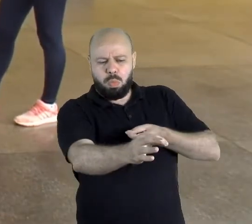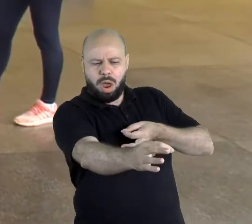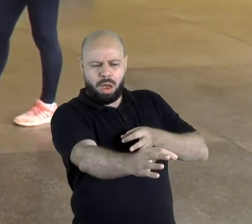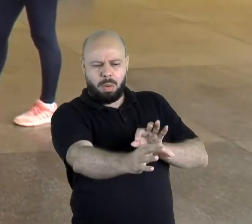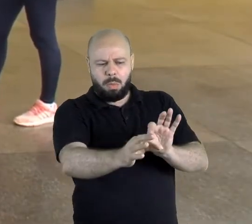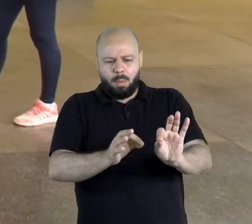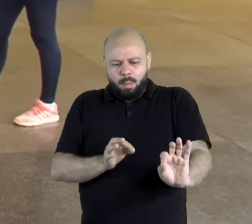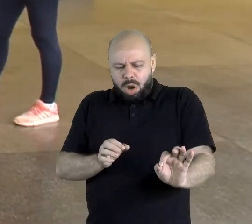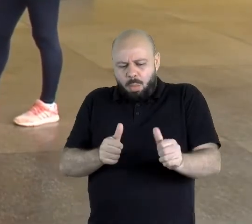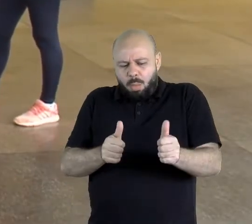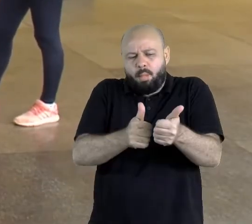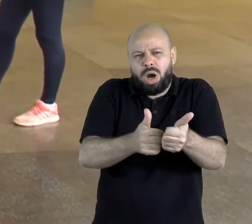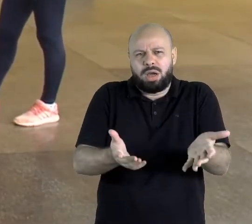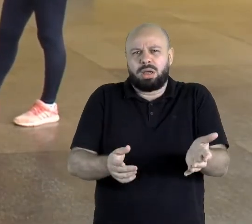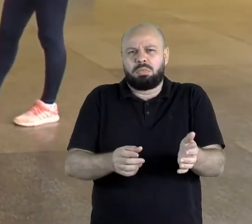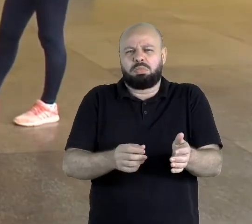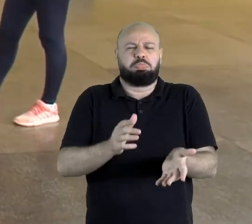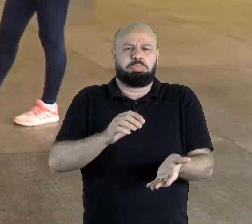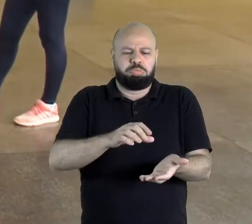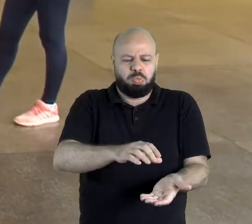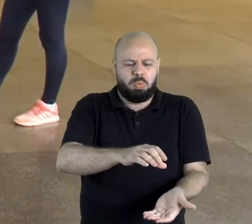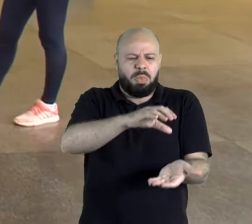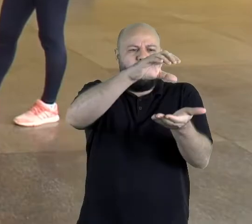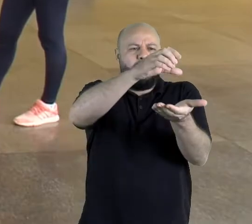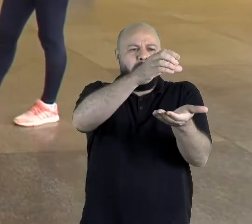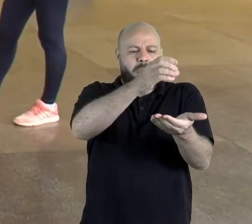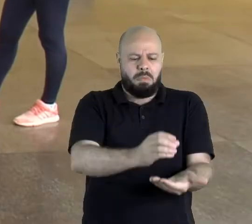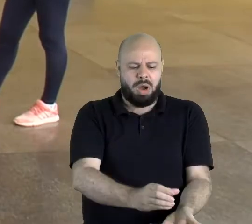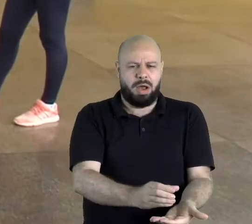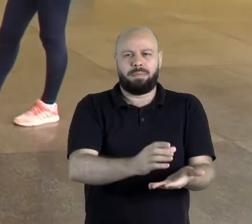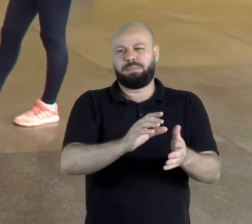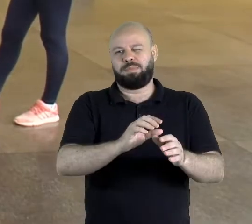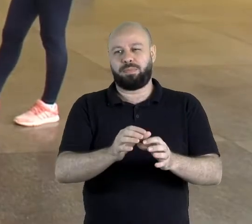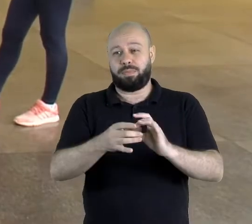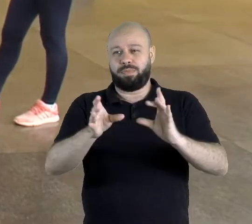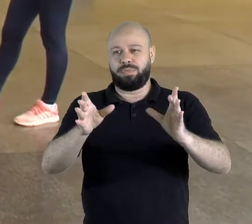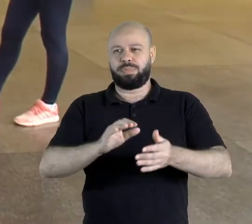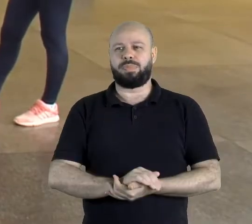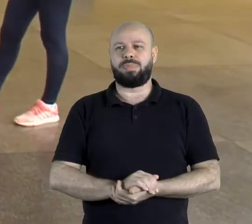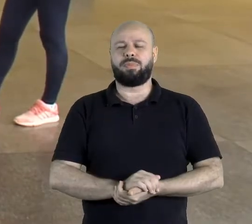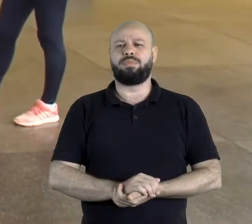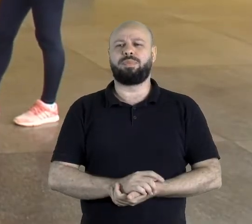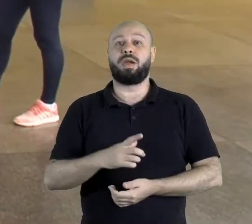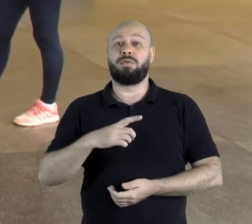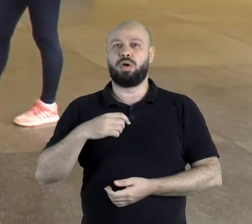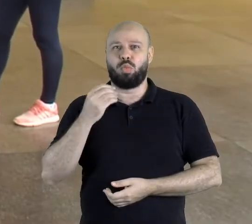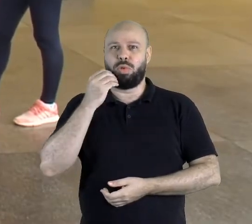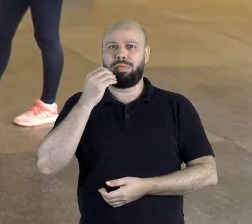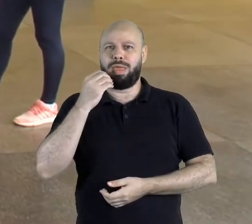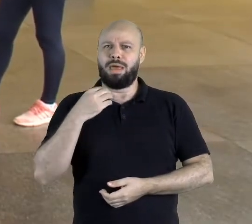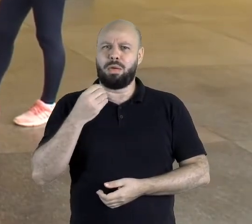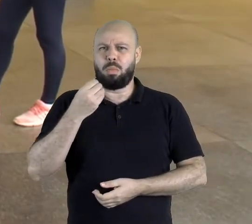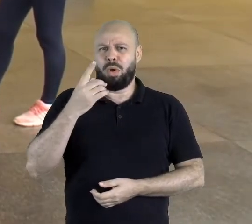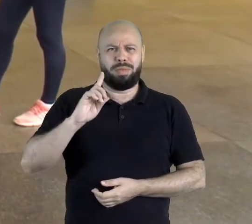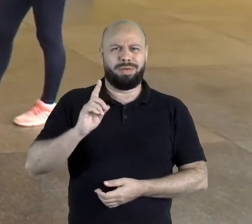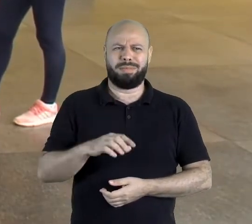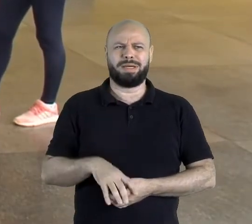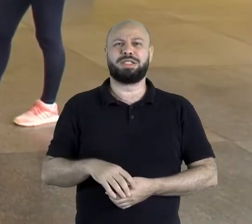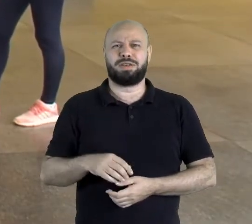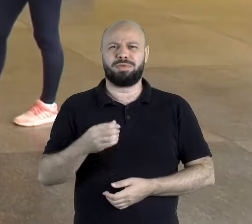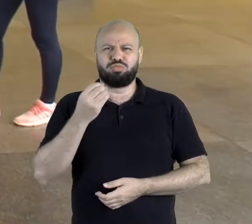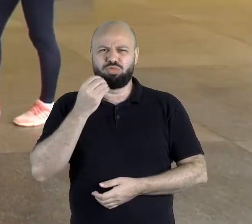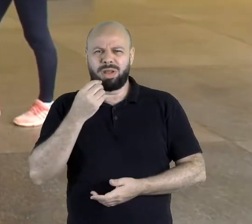boa em arremesso, hein? Vou falar logo. Vou tentar acertar ali alguns e vamos ver no que vai dar. O